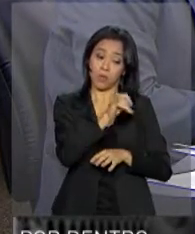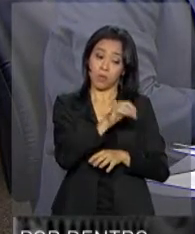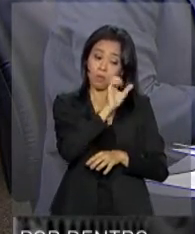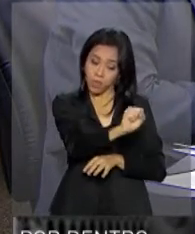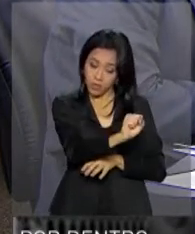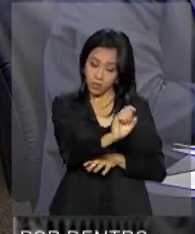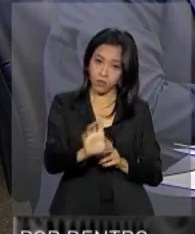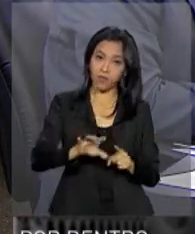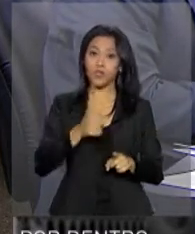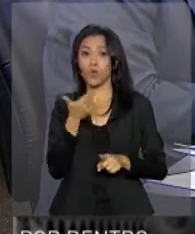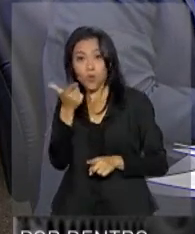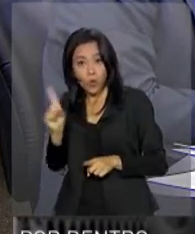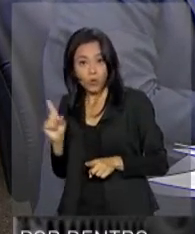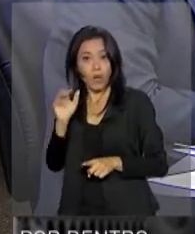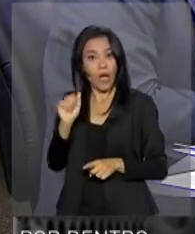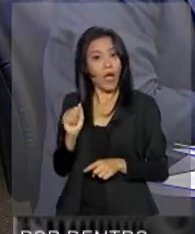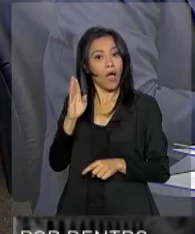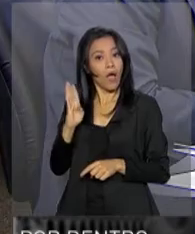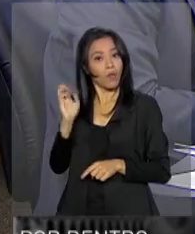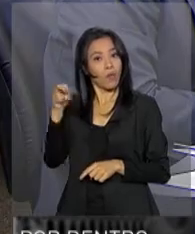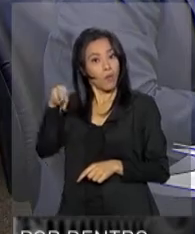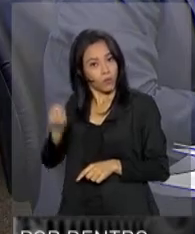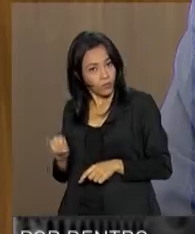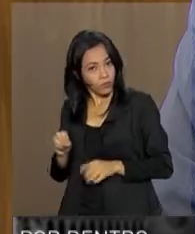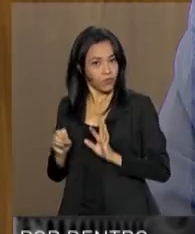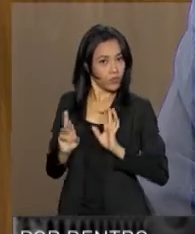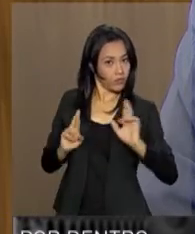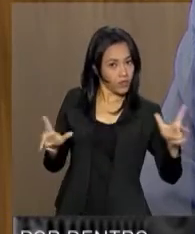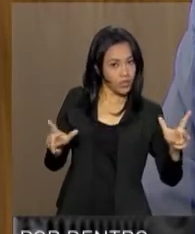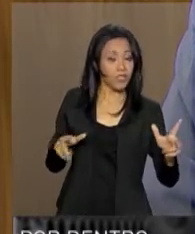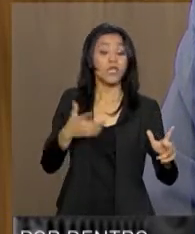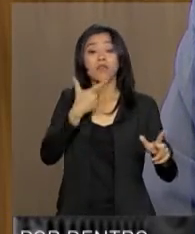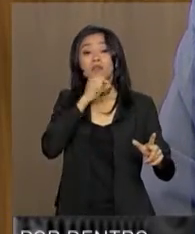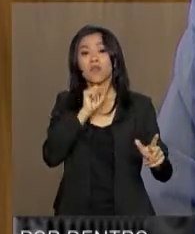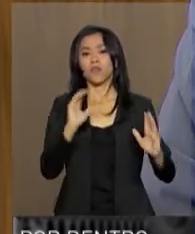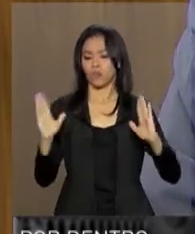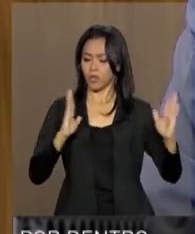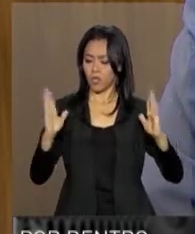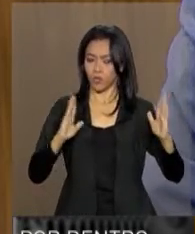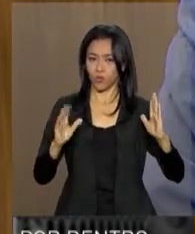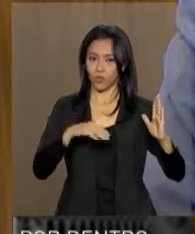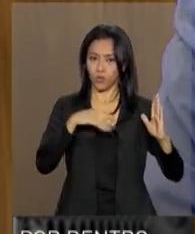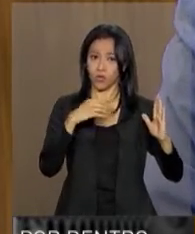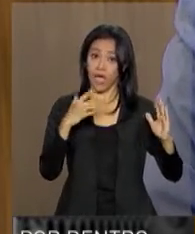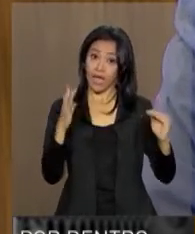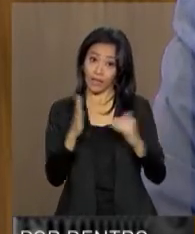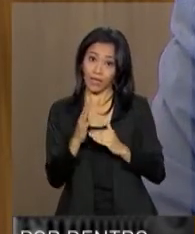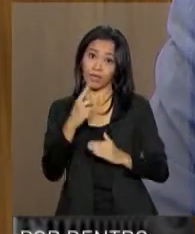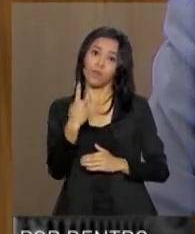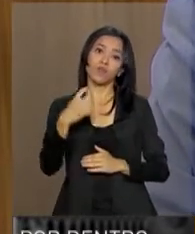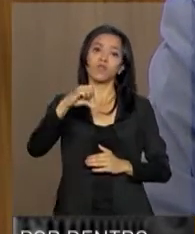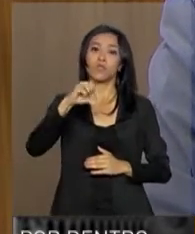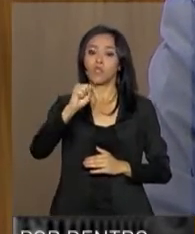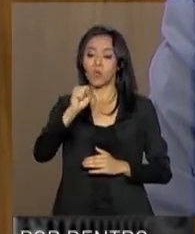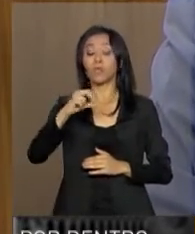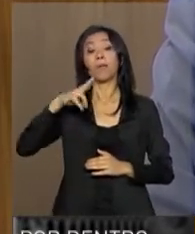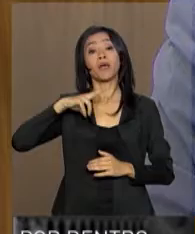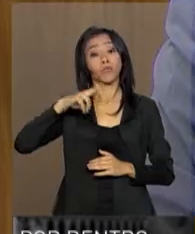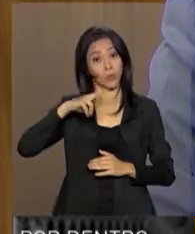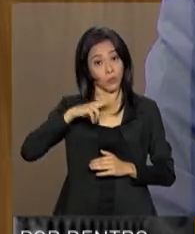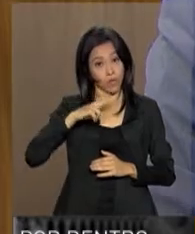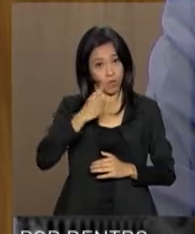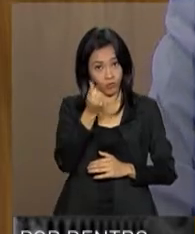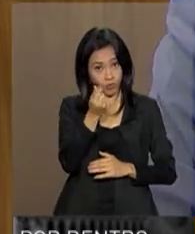antes quem contribuiu por pizzi pasep até 1988 ele tinha uma conta individual tem um recurso a